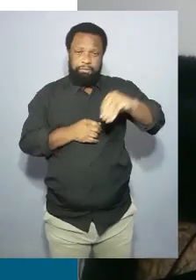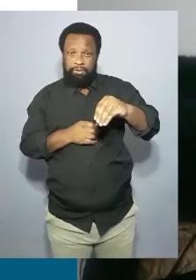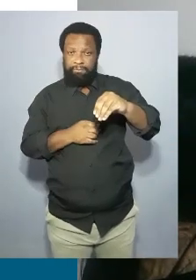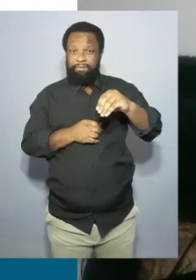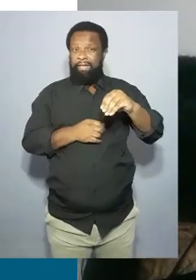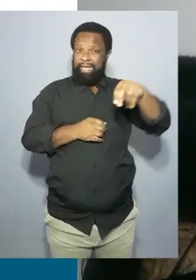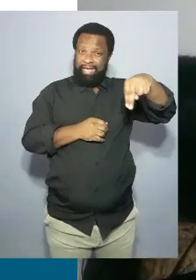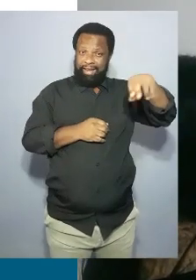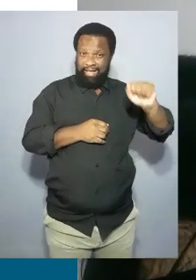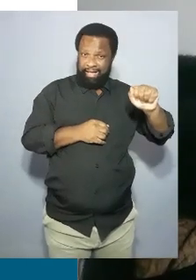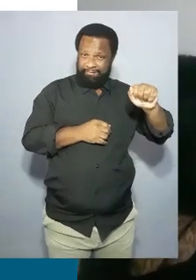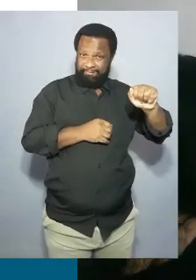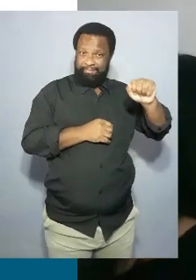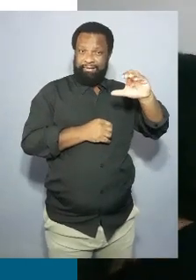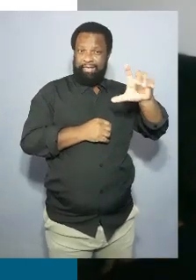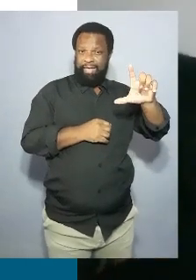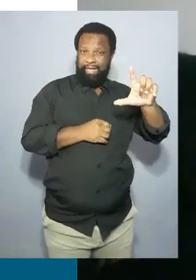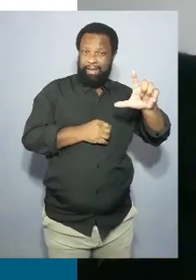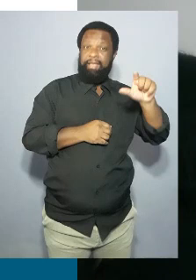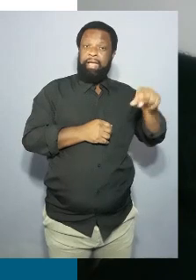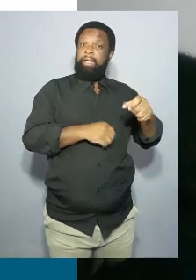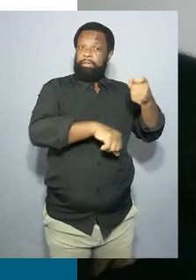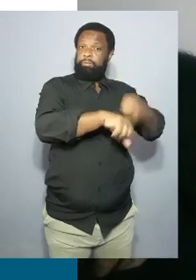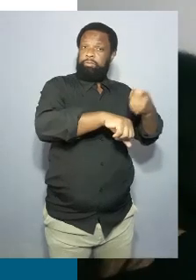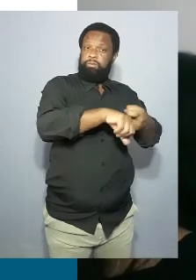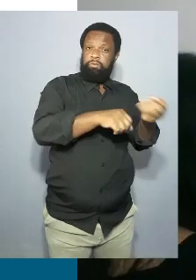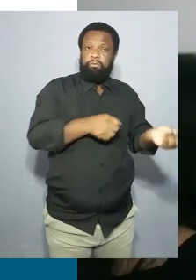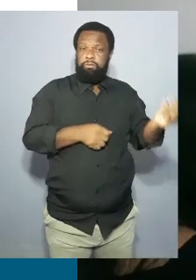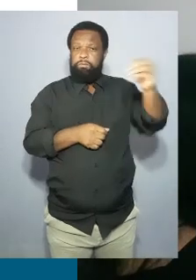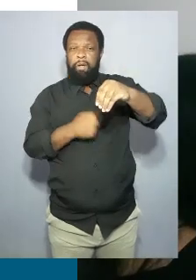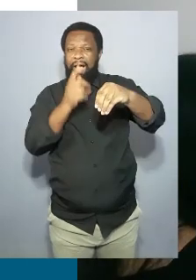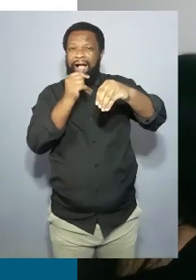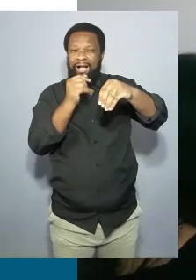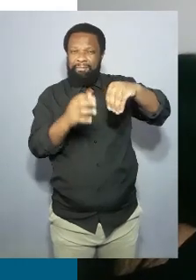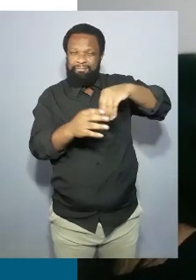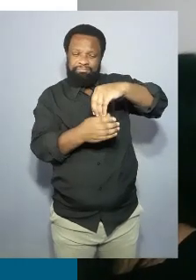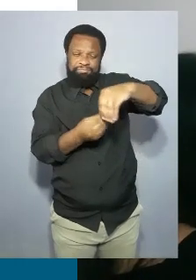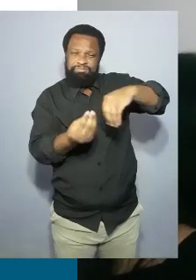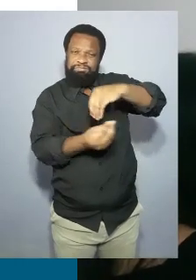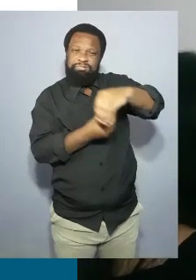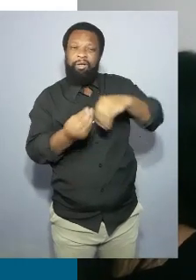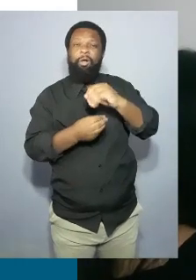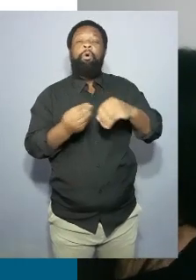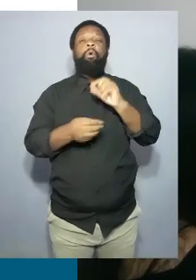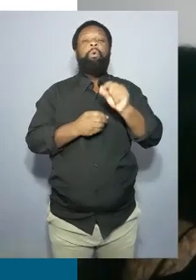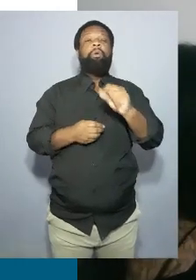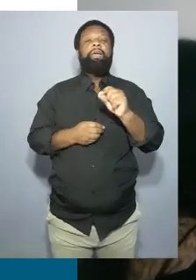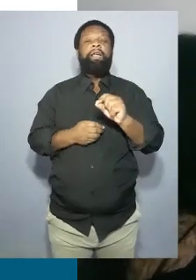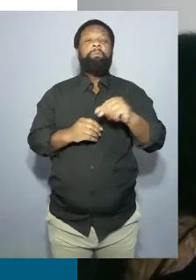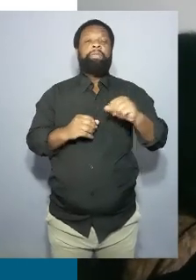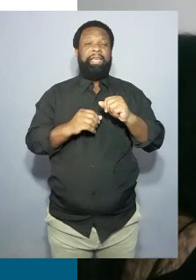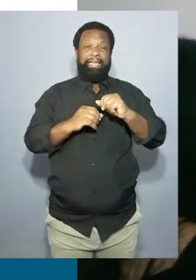colocamos ele em água, nós realizamos um processo que se chama dissociação iônica.